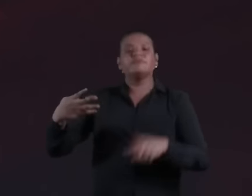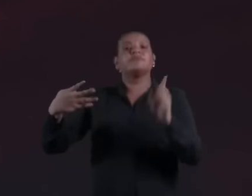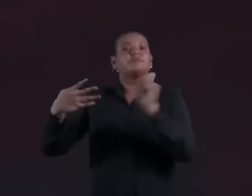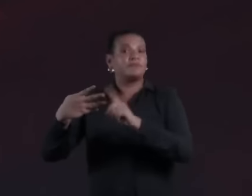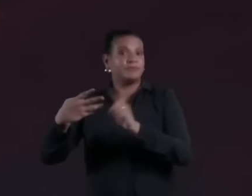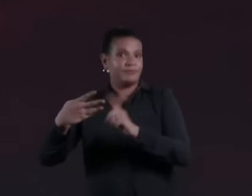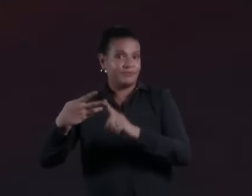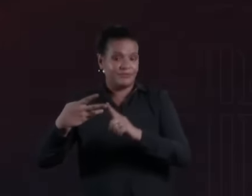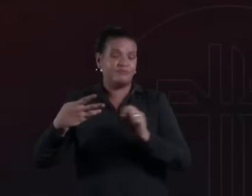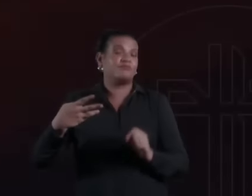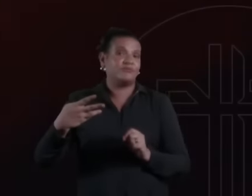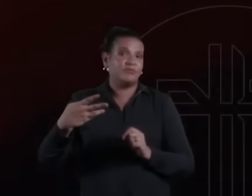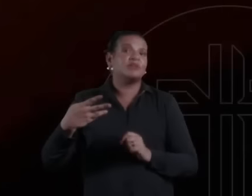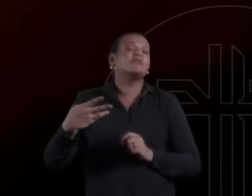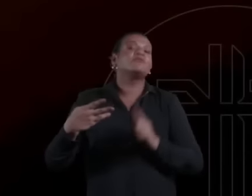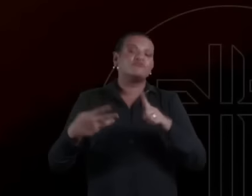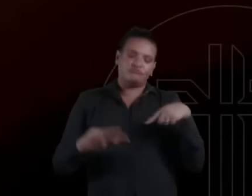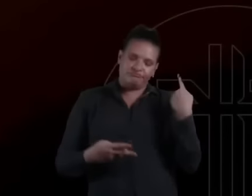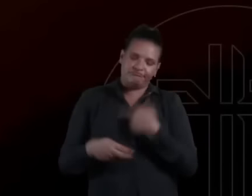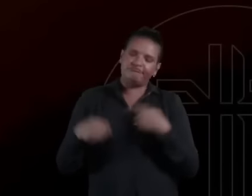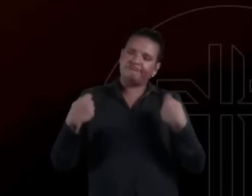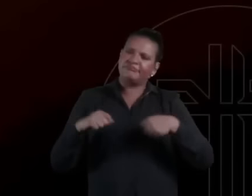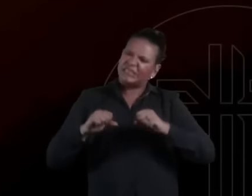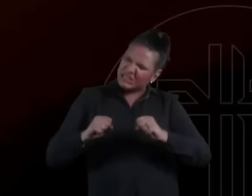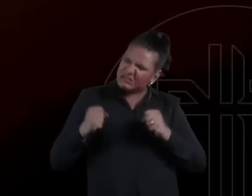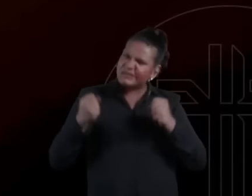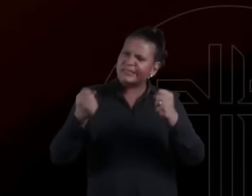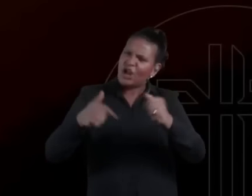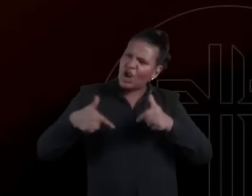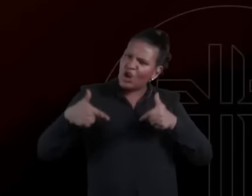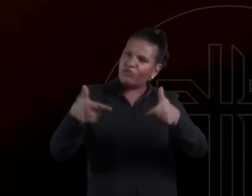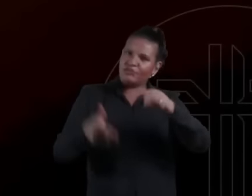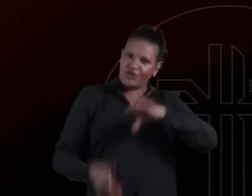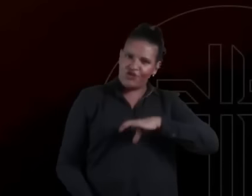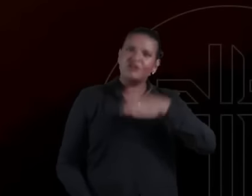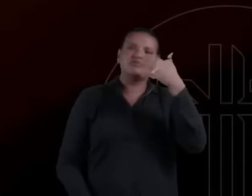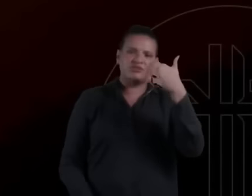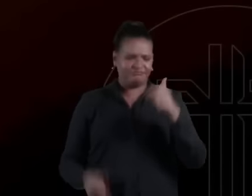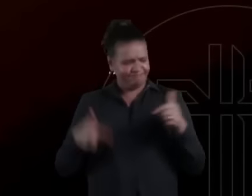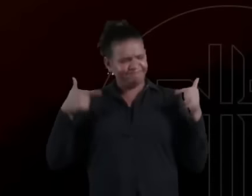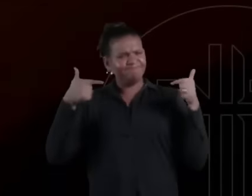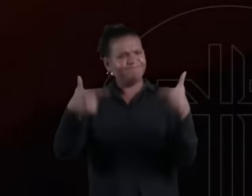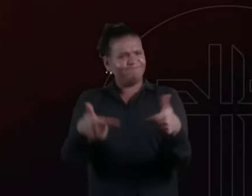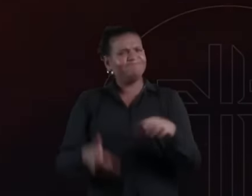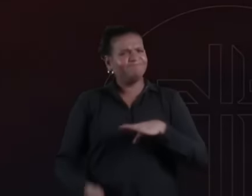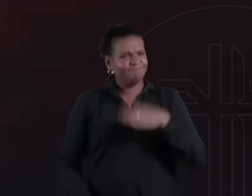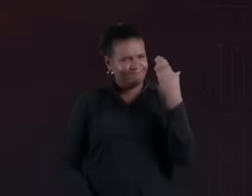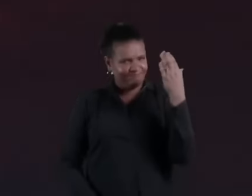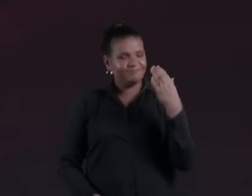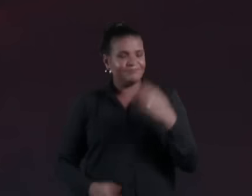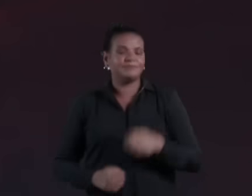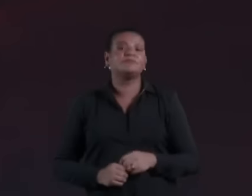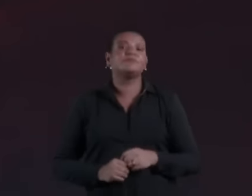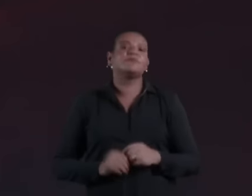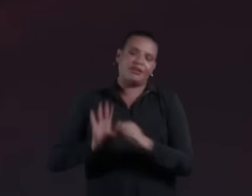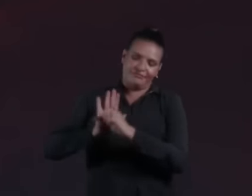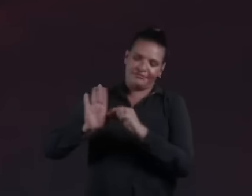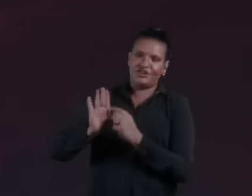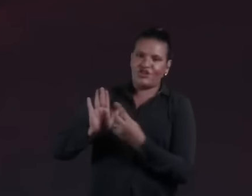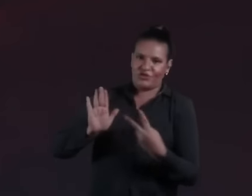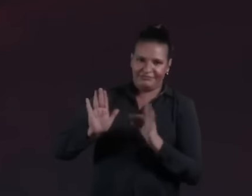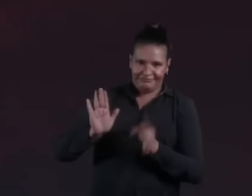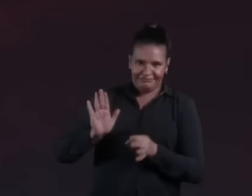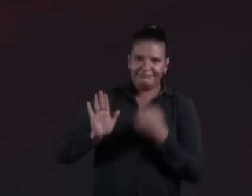devemos lutar corajosamente diga lutar corajosamente e aqui o Versículo 12 que nos